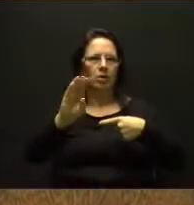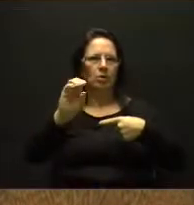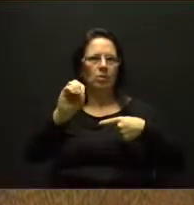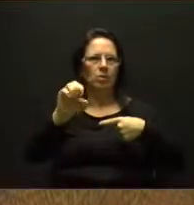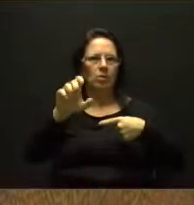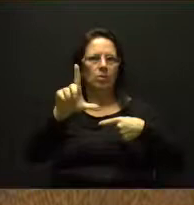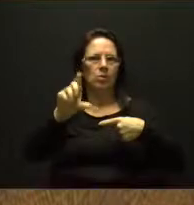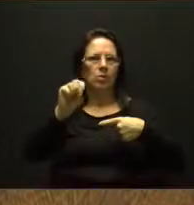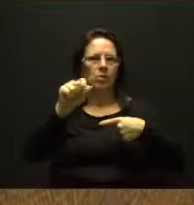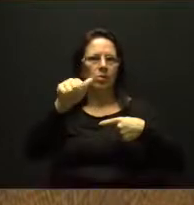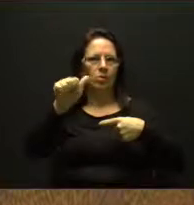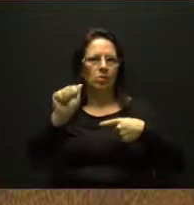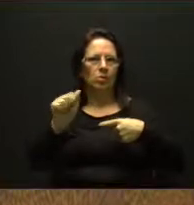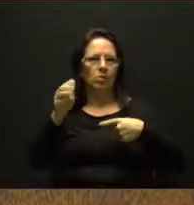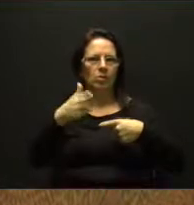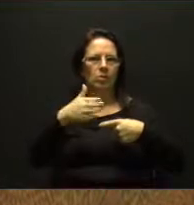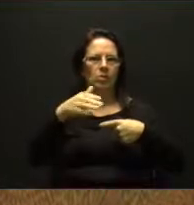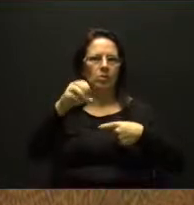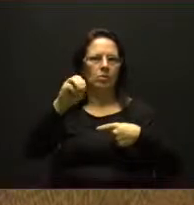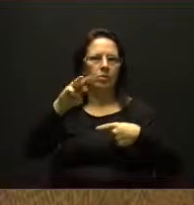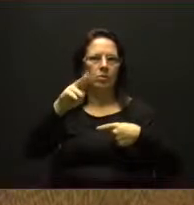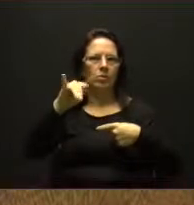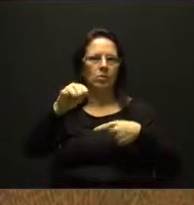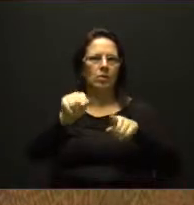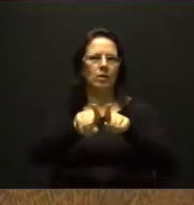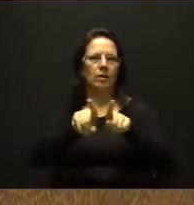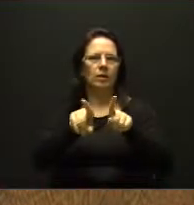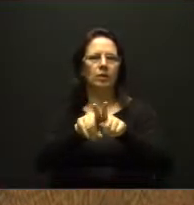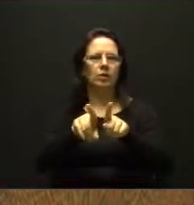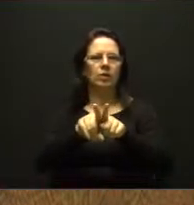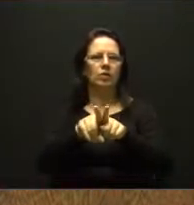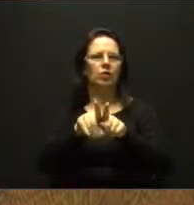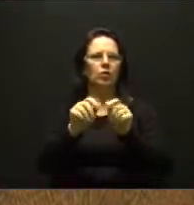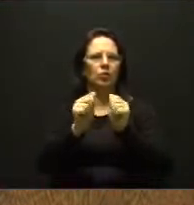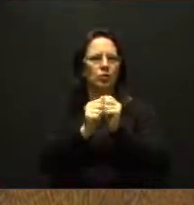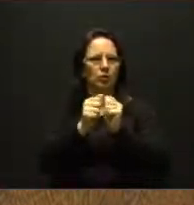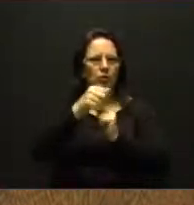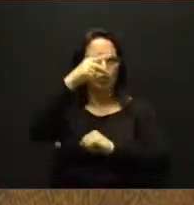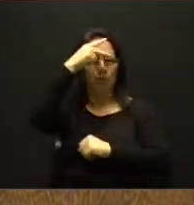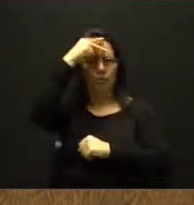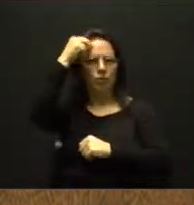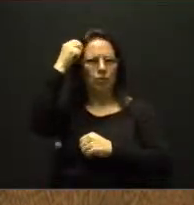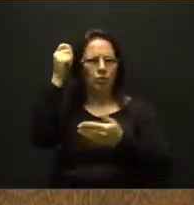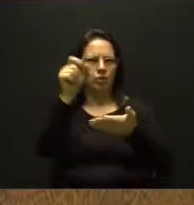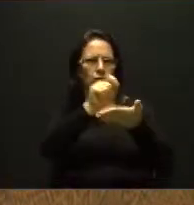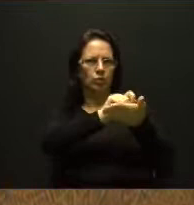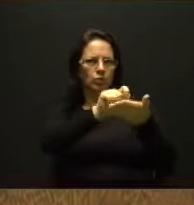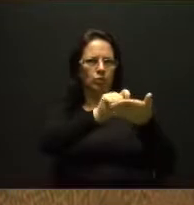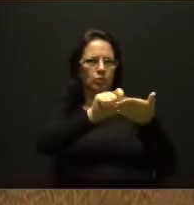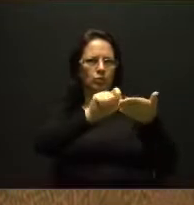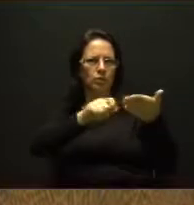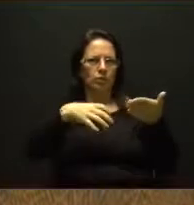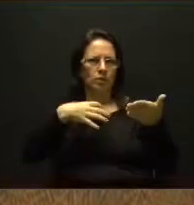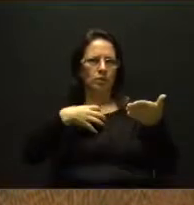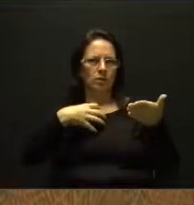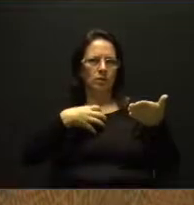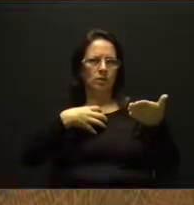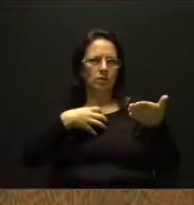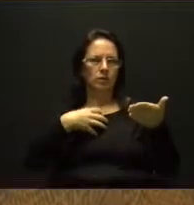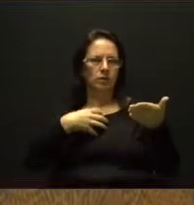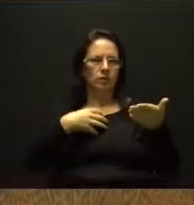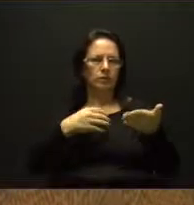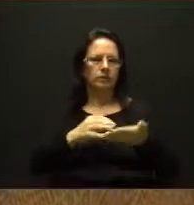a iniciativa se adéqua aos pressuposto de origem do executivo está redigida em si em seguida